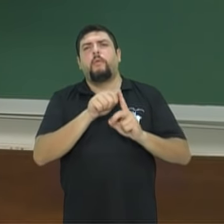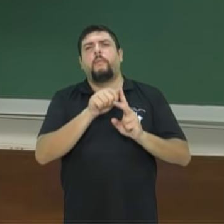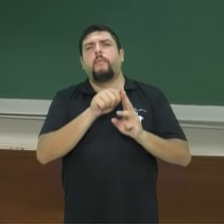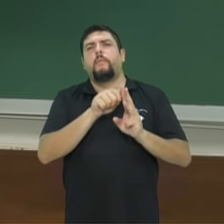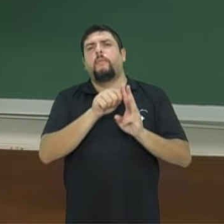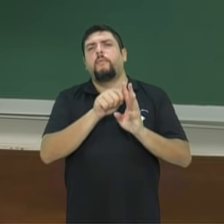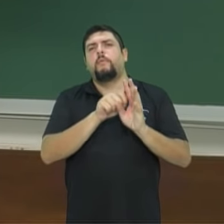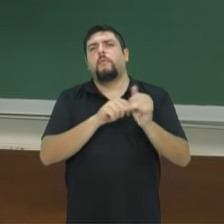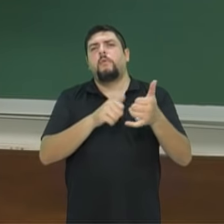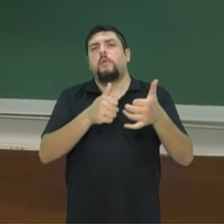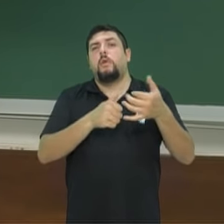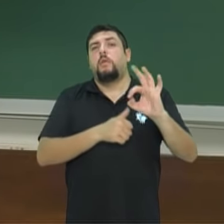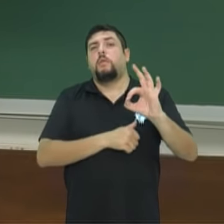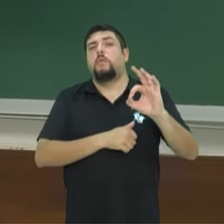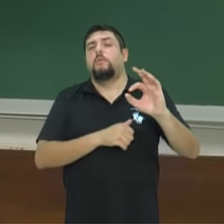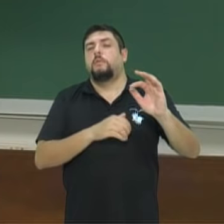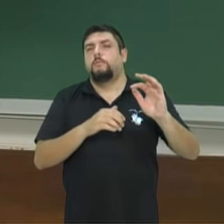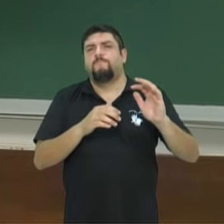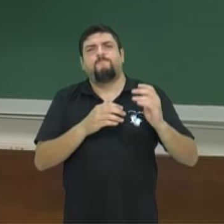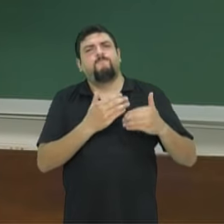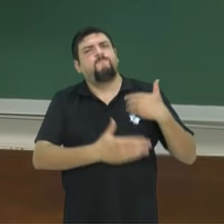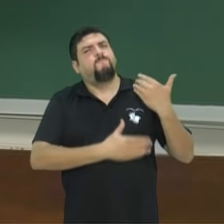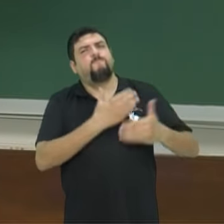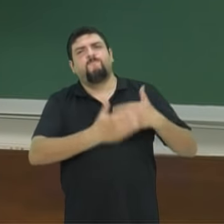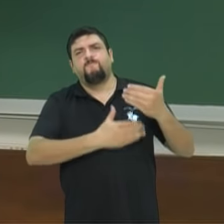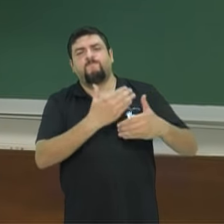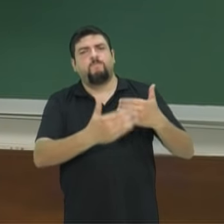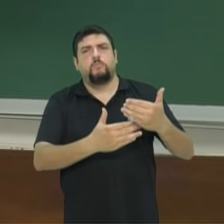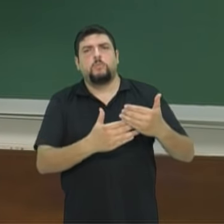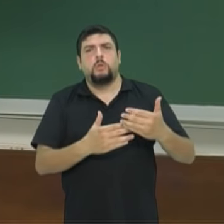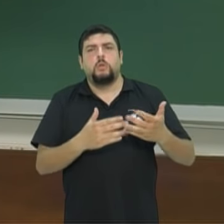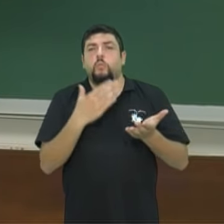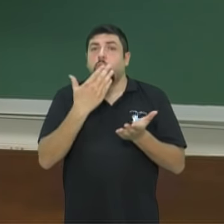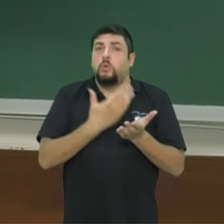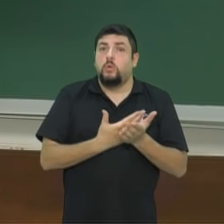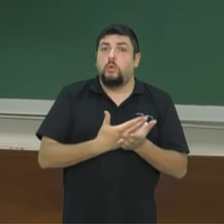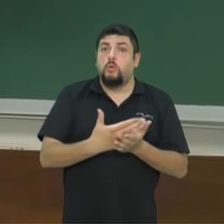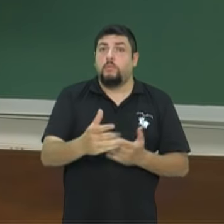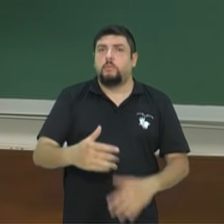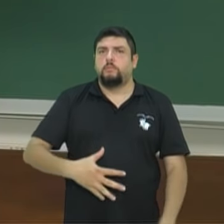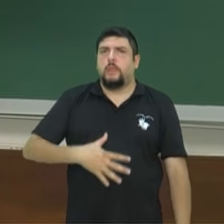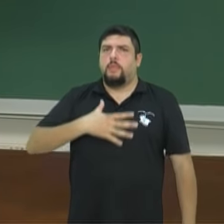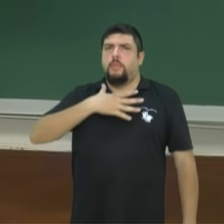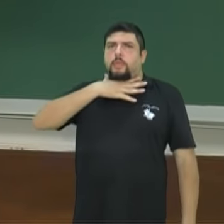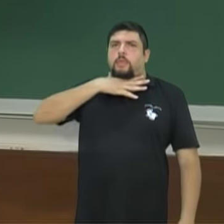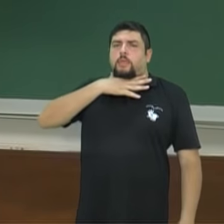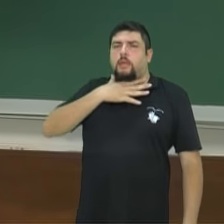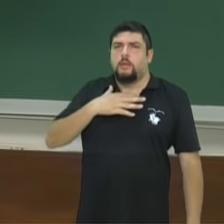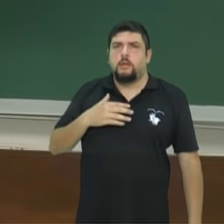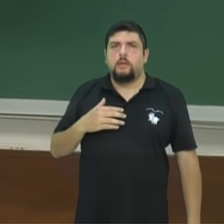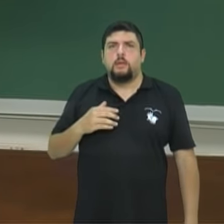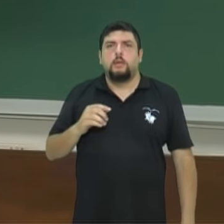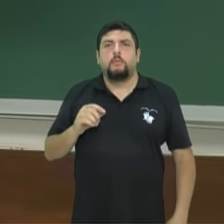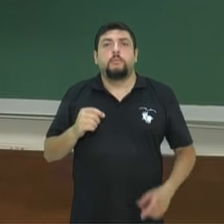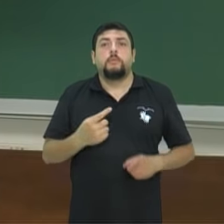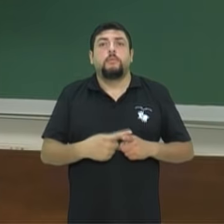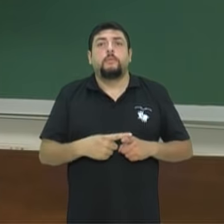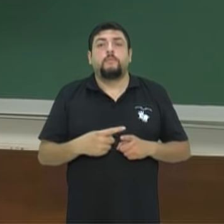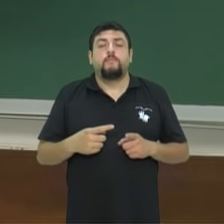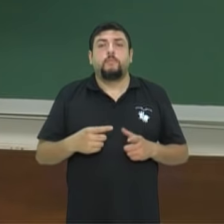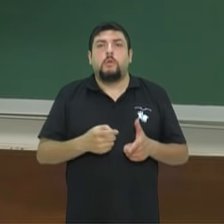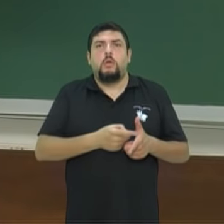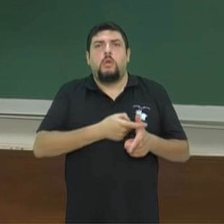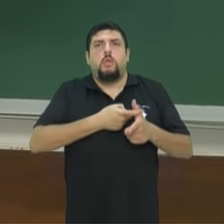Então, dependendo da quantidade de parcelamentos, ela começa a ficar no vermelho, né? O que é isso? Começa, às vezes, a não dar conta de quitar todas as